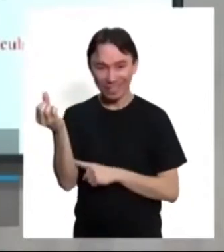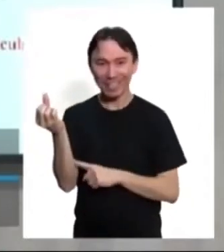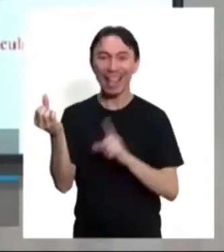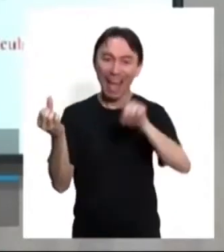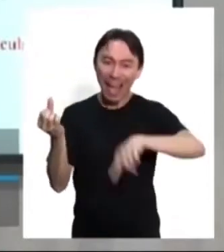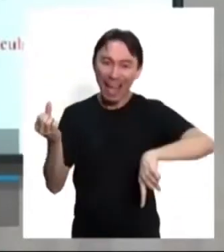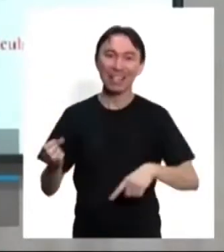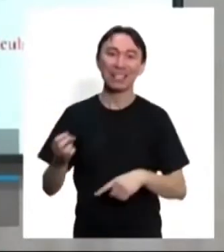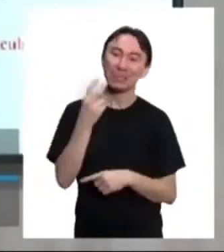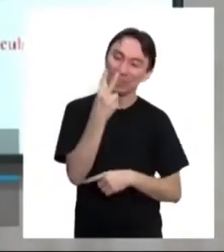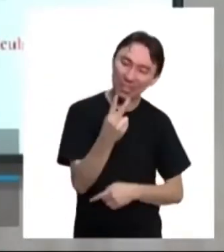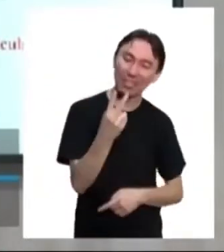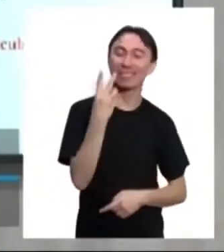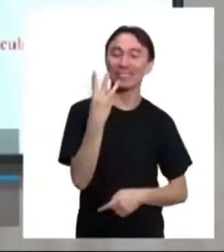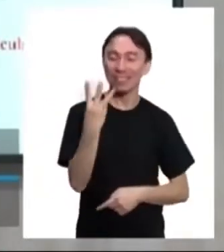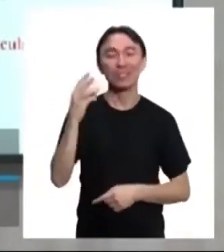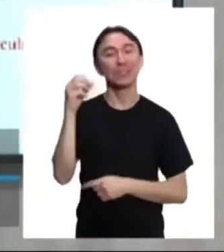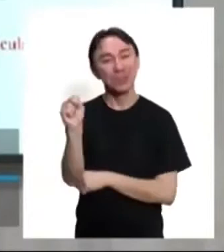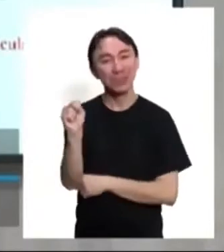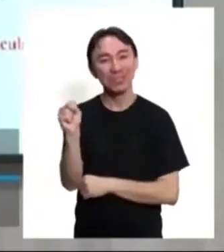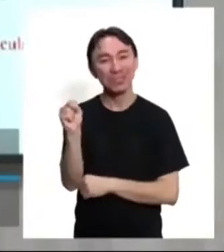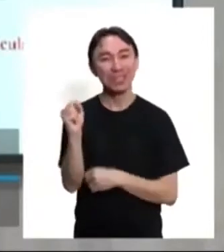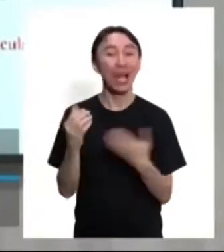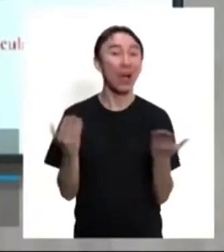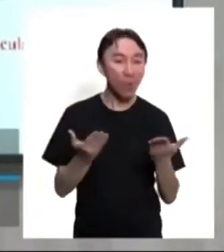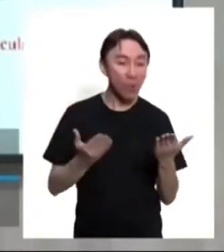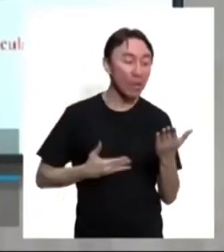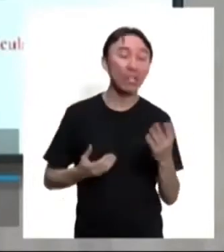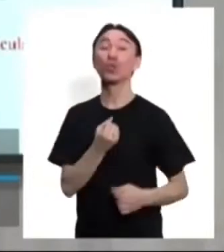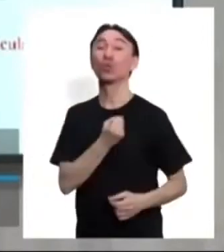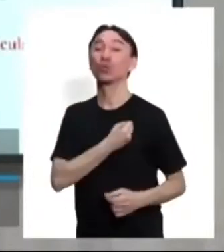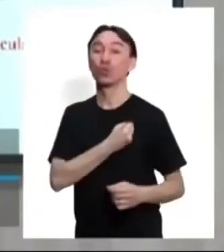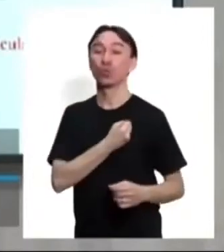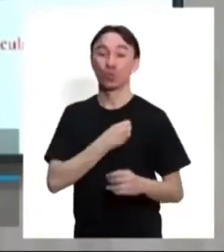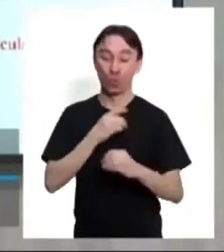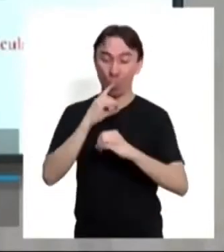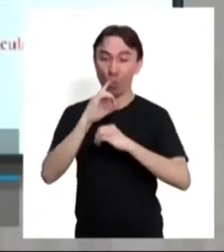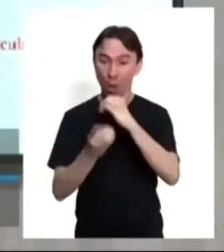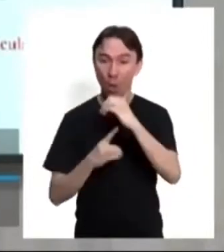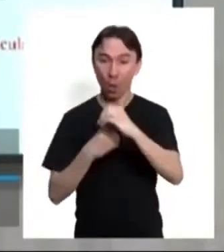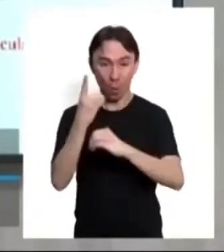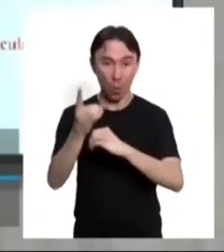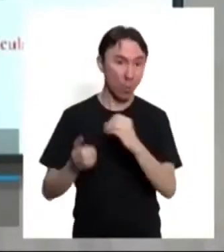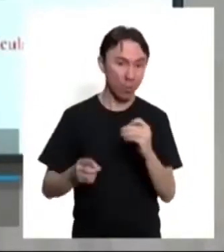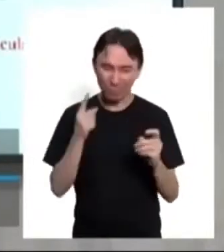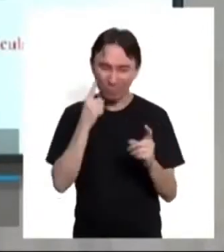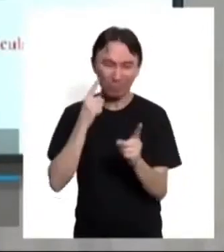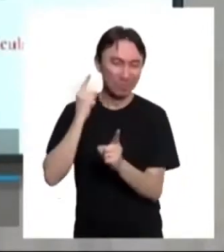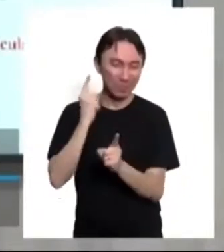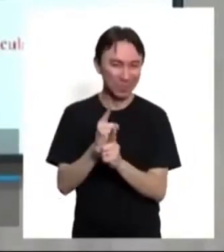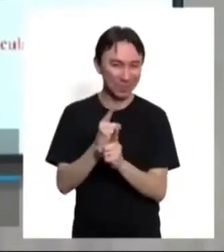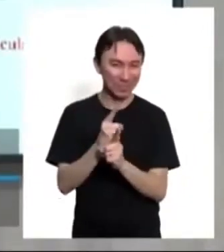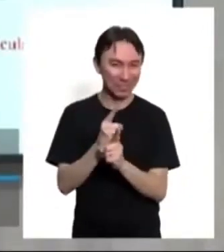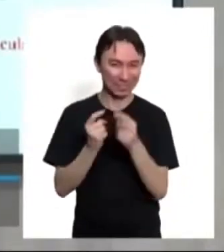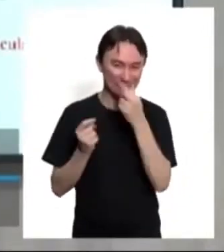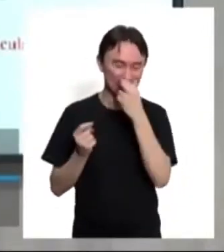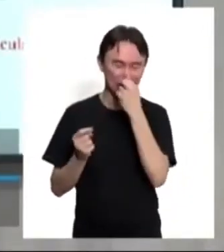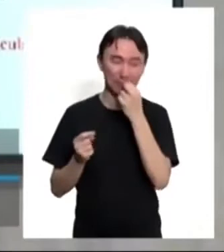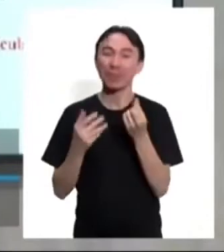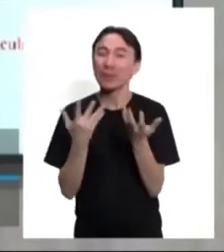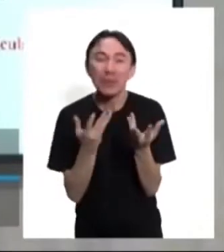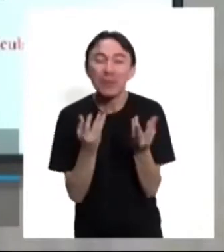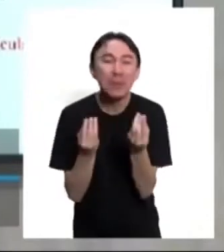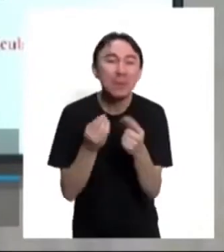aqui. Agora eu calculo o número atômico. Por que eu deixo para calcular a quantidade de